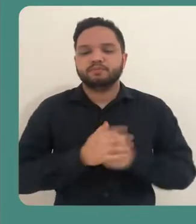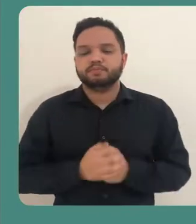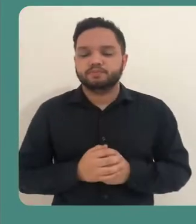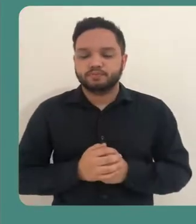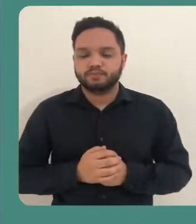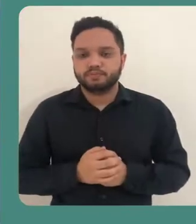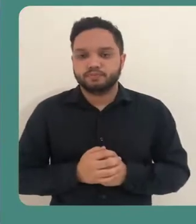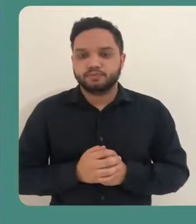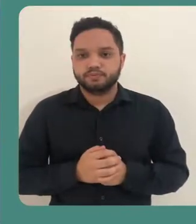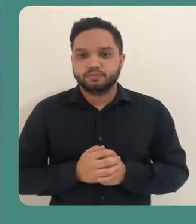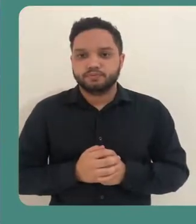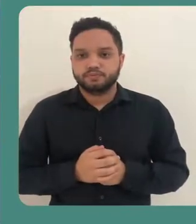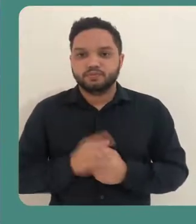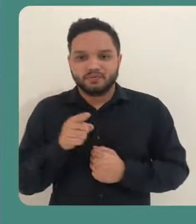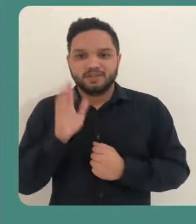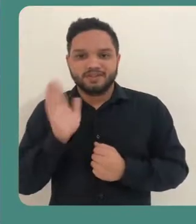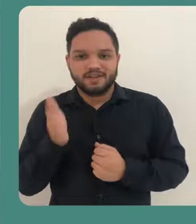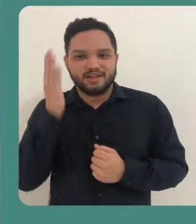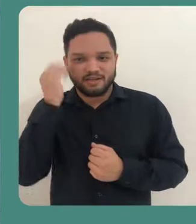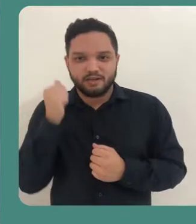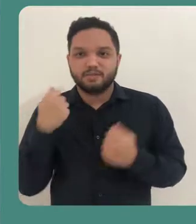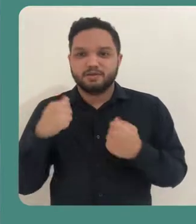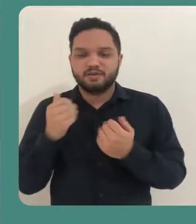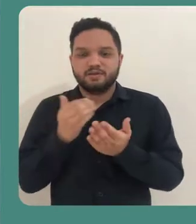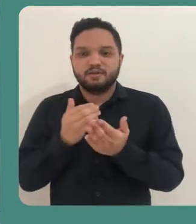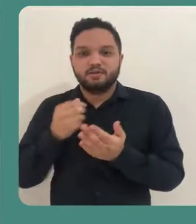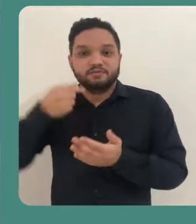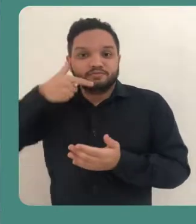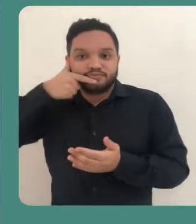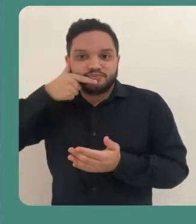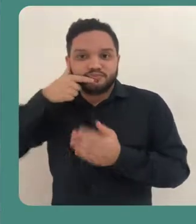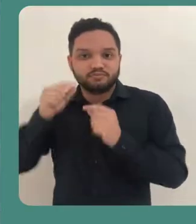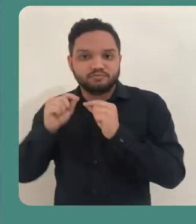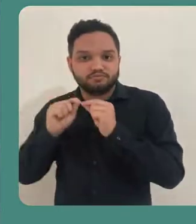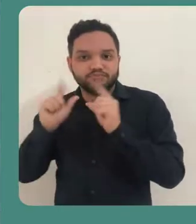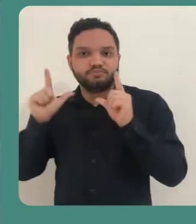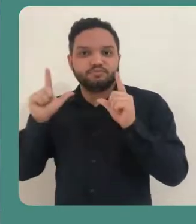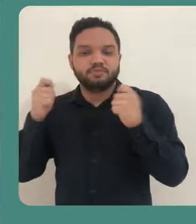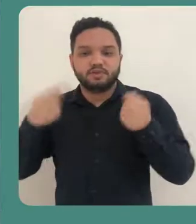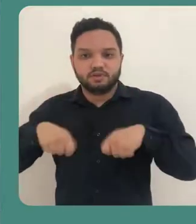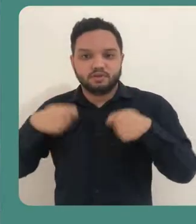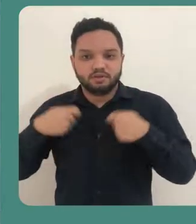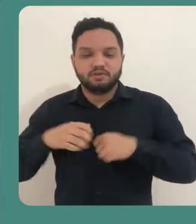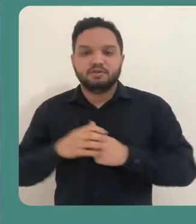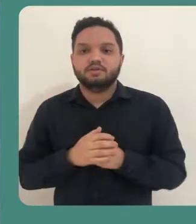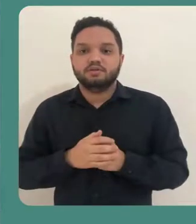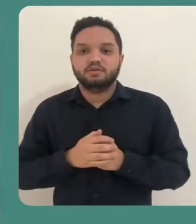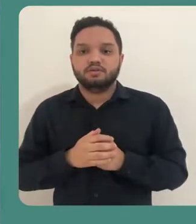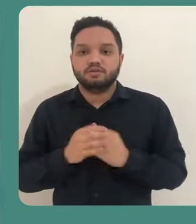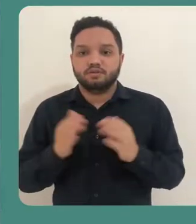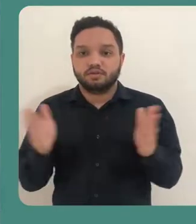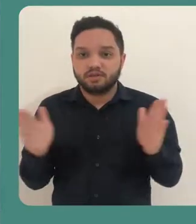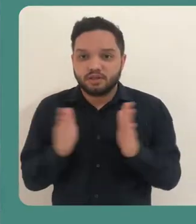é definir o tamanho da sala e aí sim entrar no espaço da web conferência